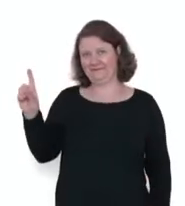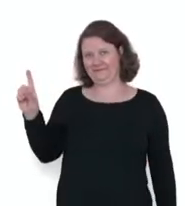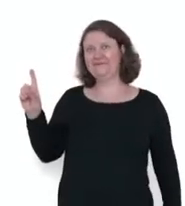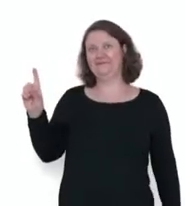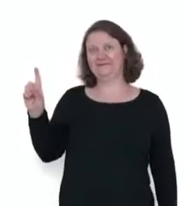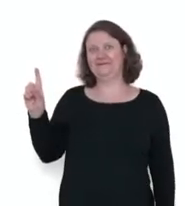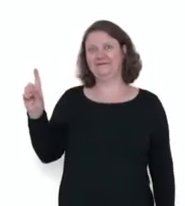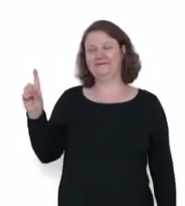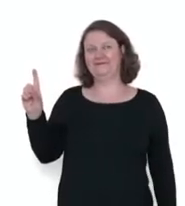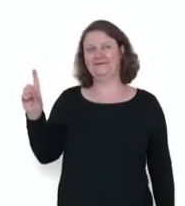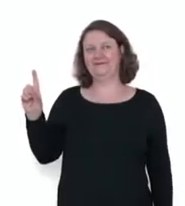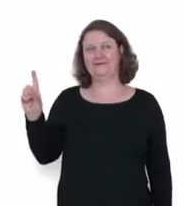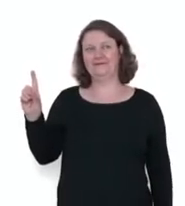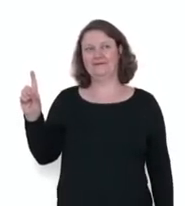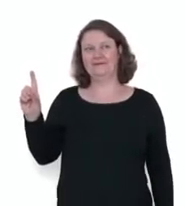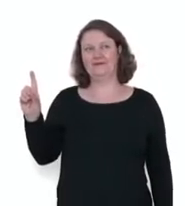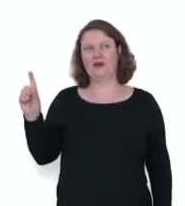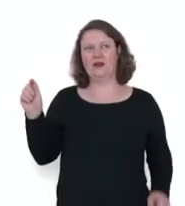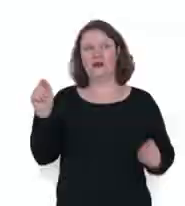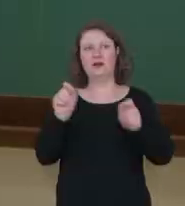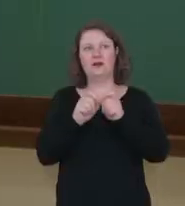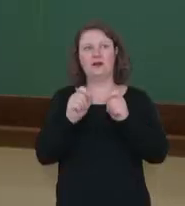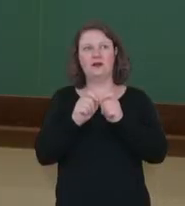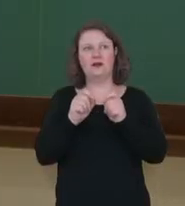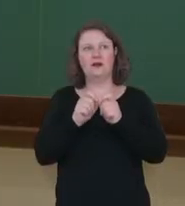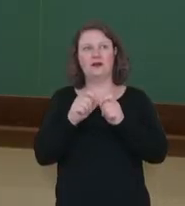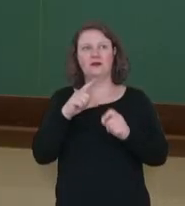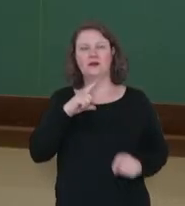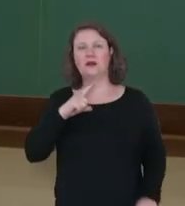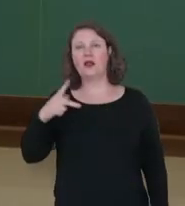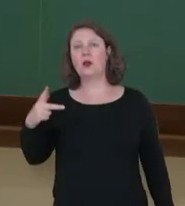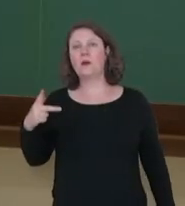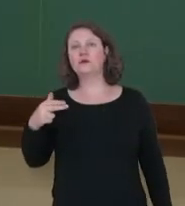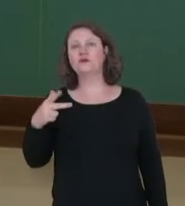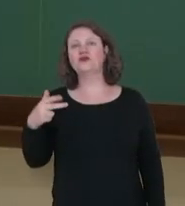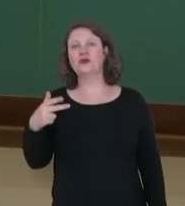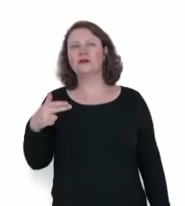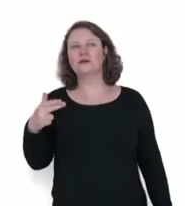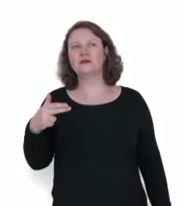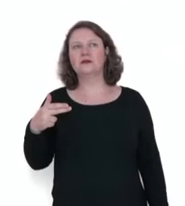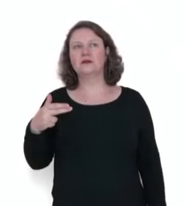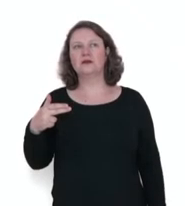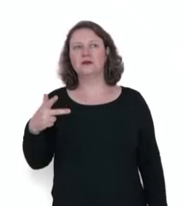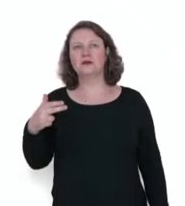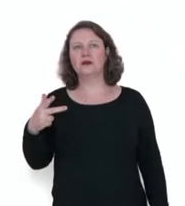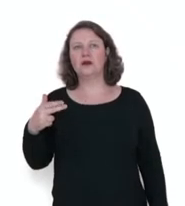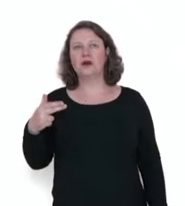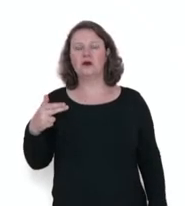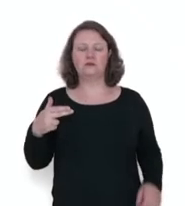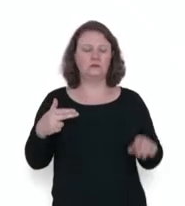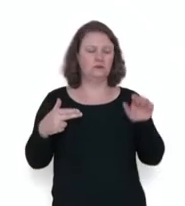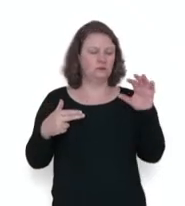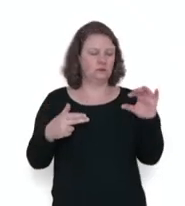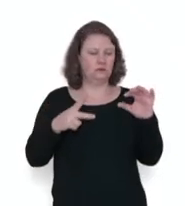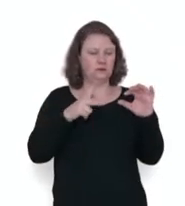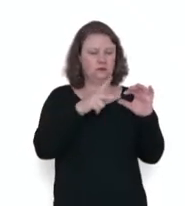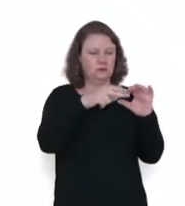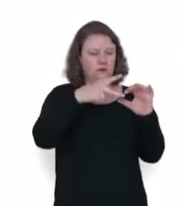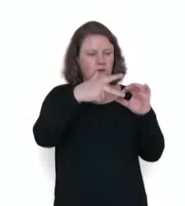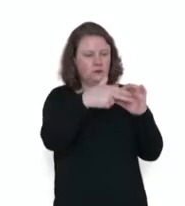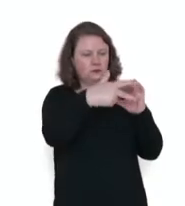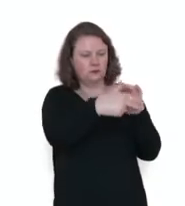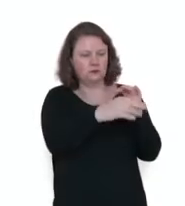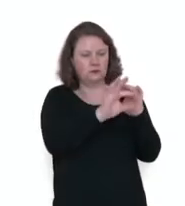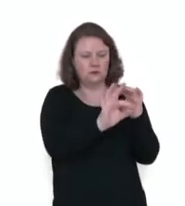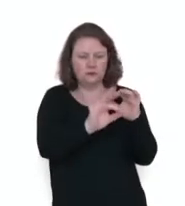polinização artificial. Aqui a gente vê a imagem da tesoura, né, porque ele cortou ali os estames desta